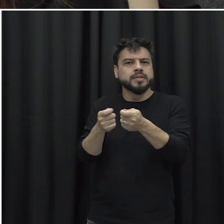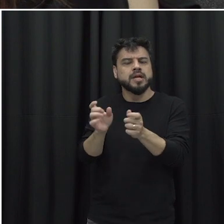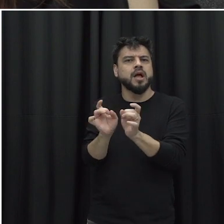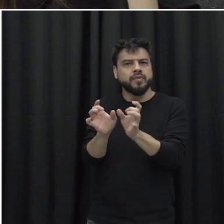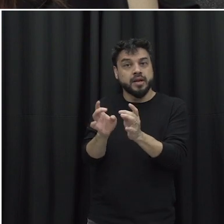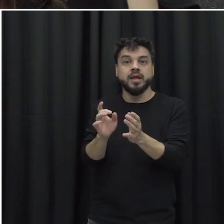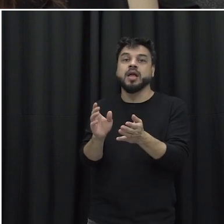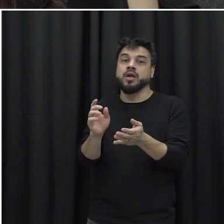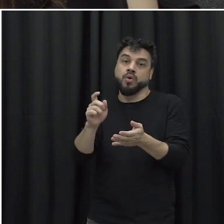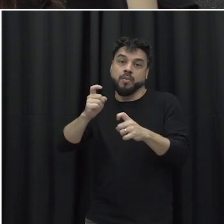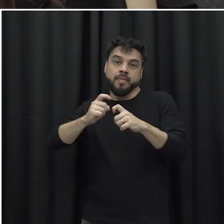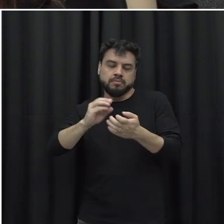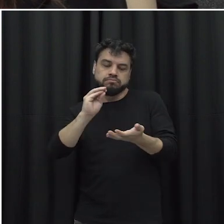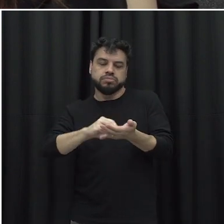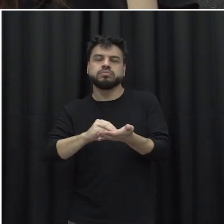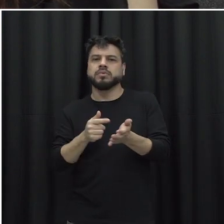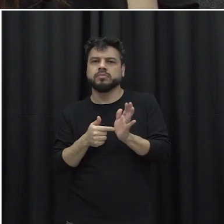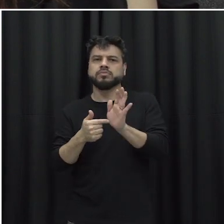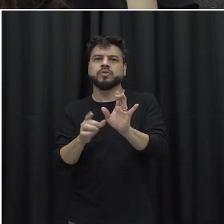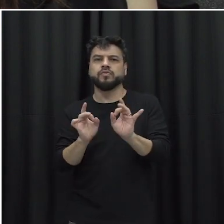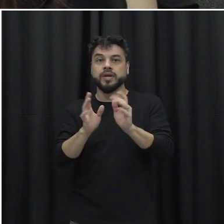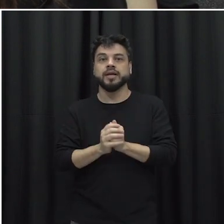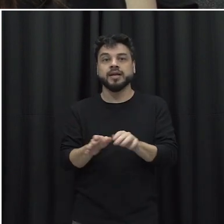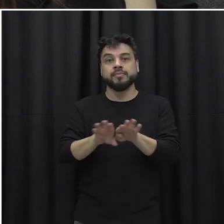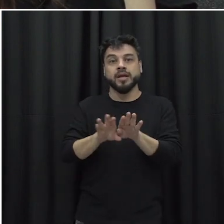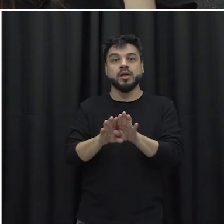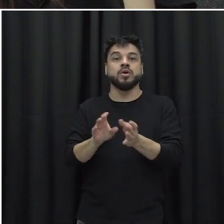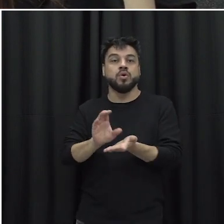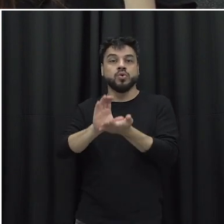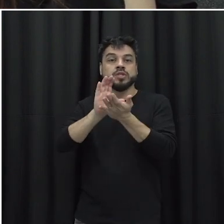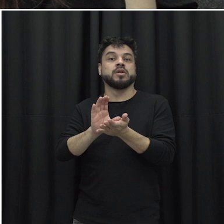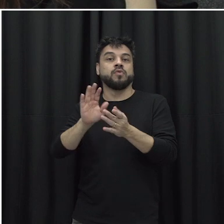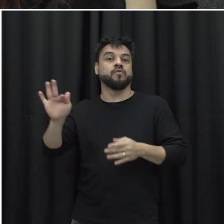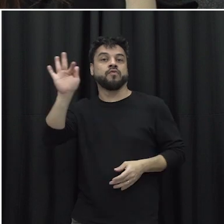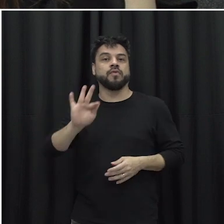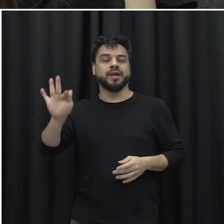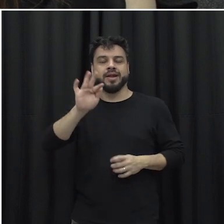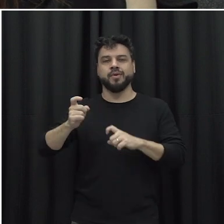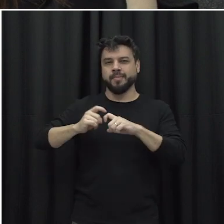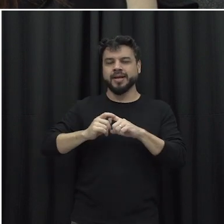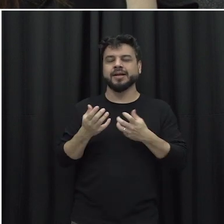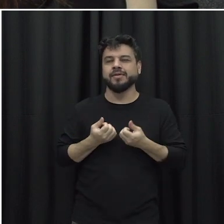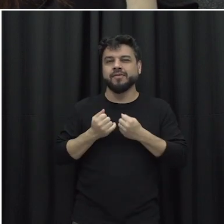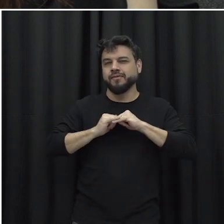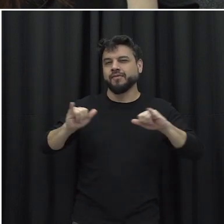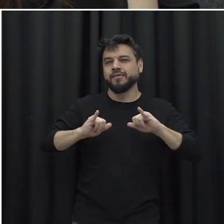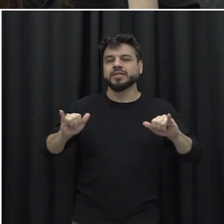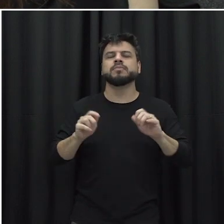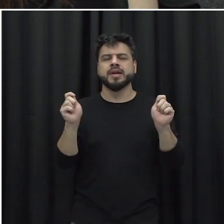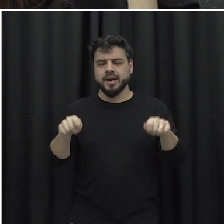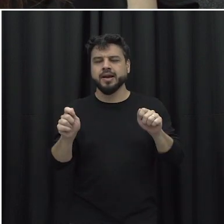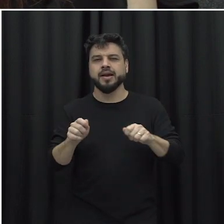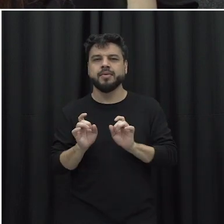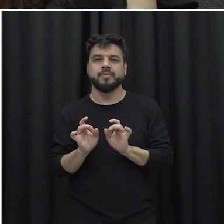utilização e a prescrição da medicação, e depois o Conselho Federal de Medicina acabou também liberando essa prescrição.